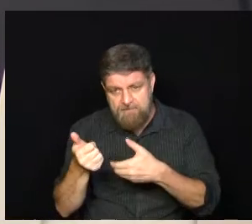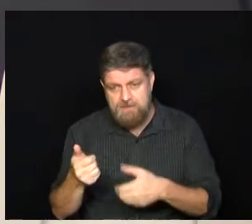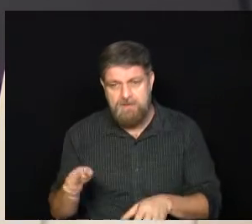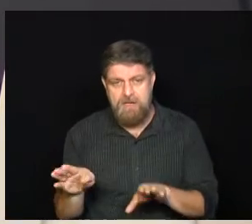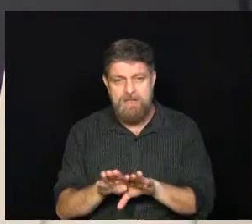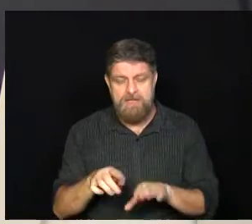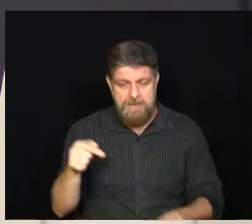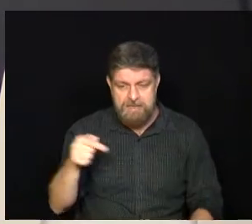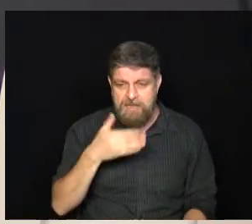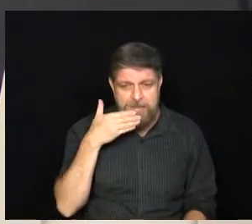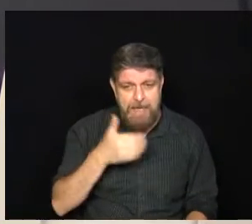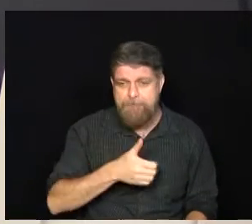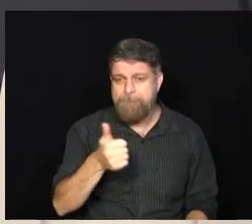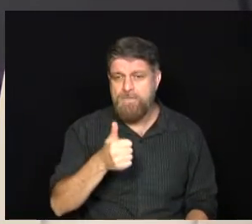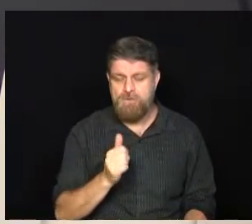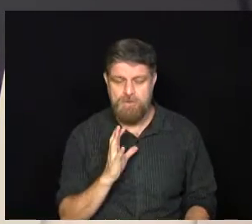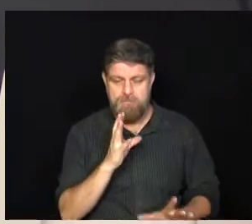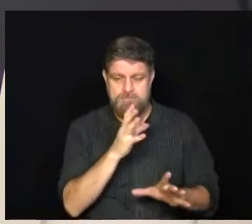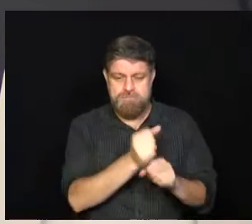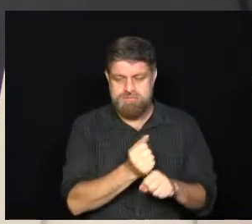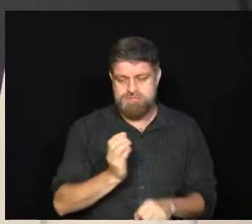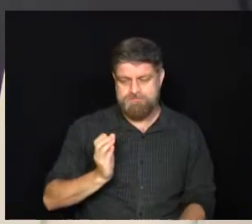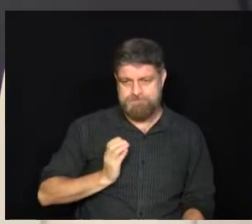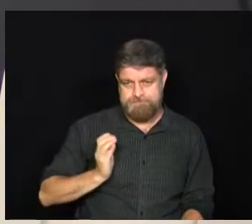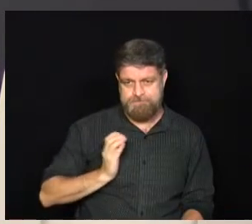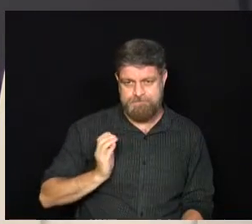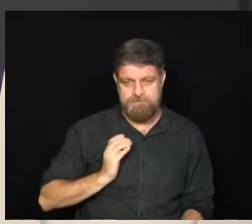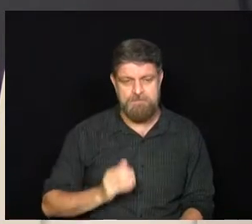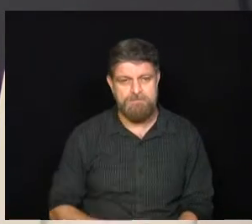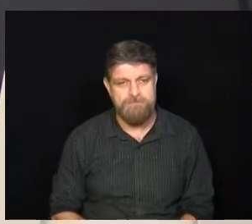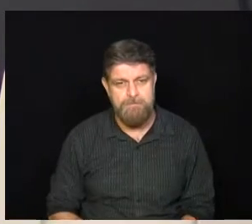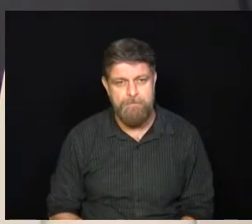com que o limite fique abaixo.